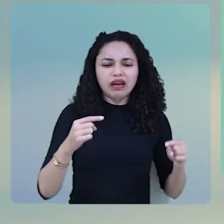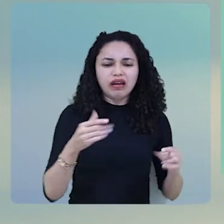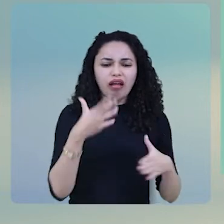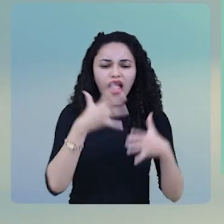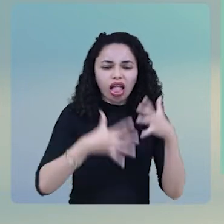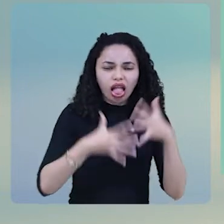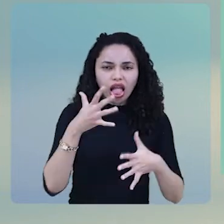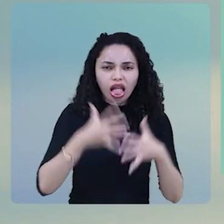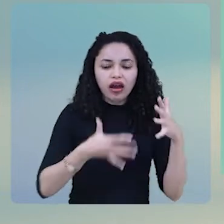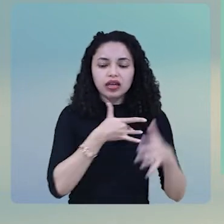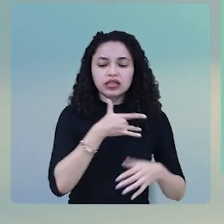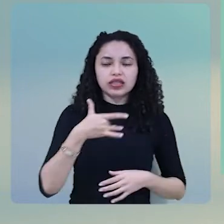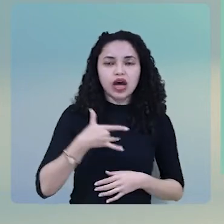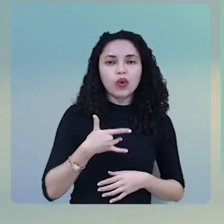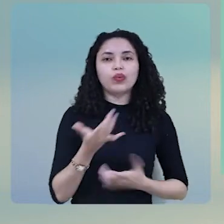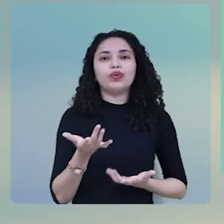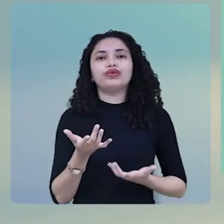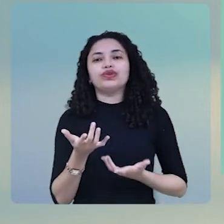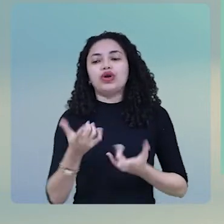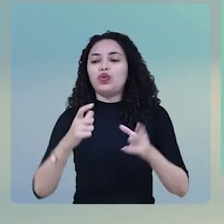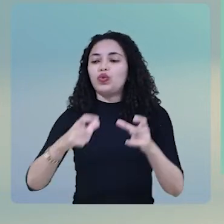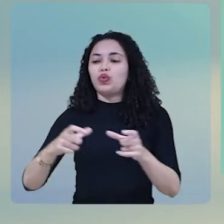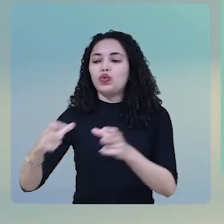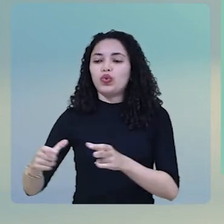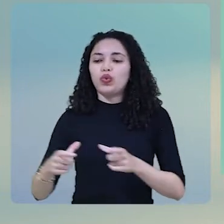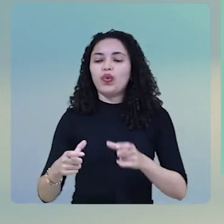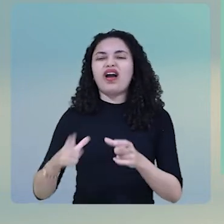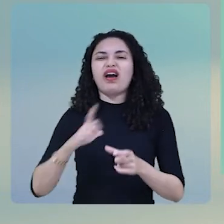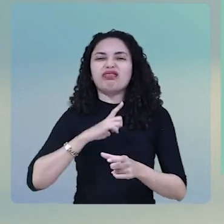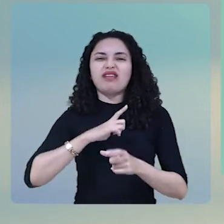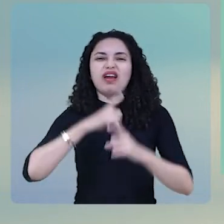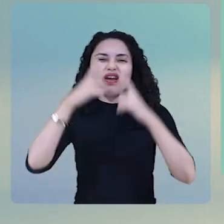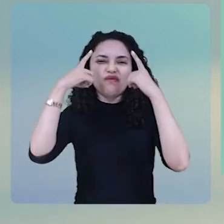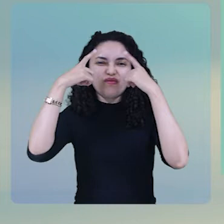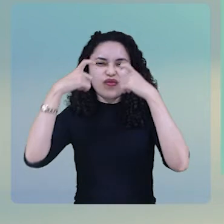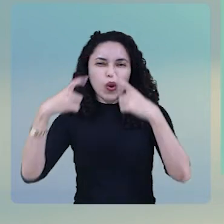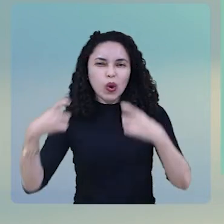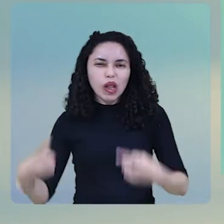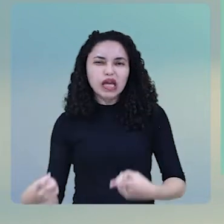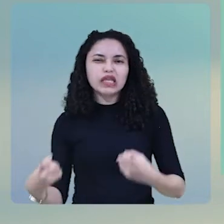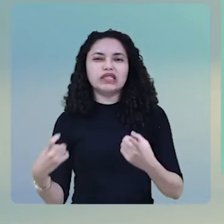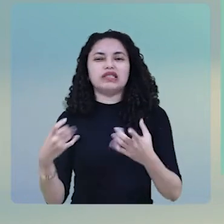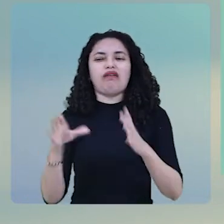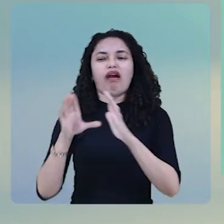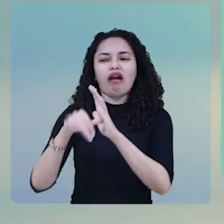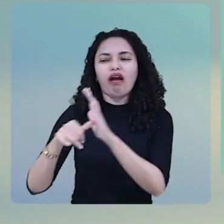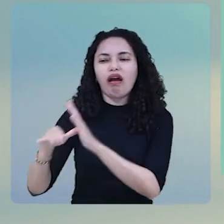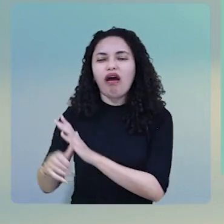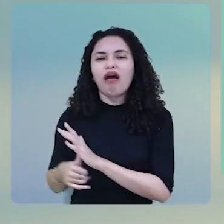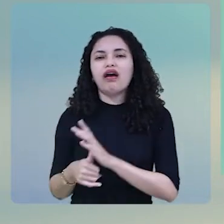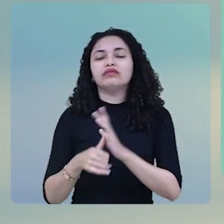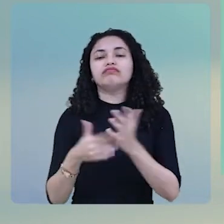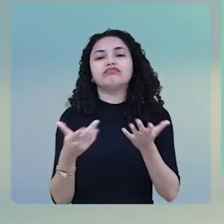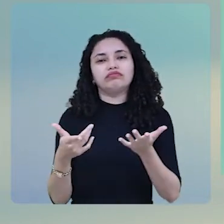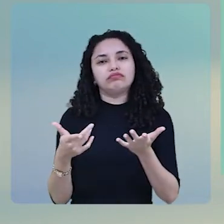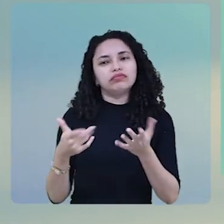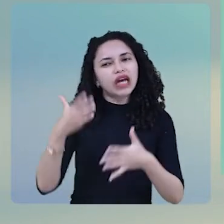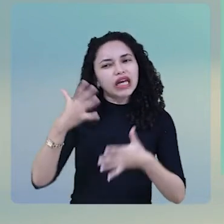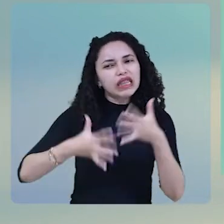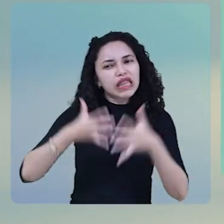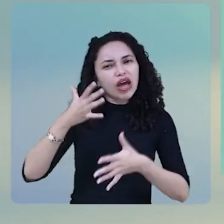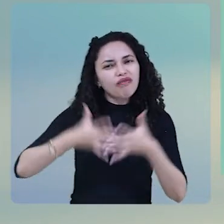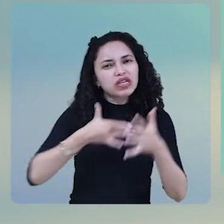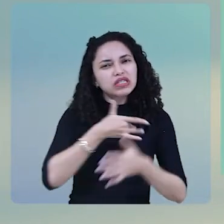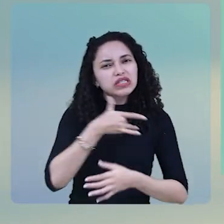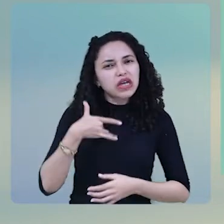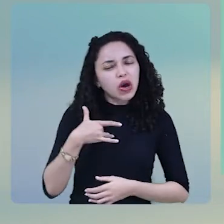muito violento, que tem diversas mortes, diversos assaltos, isso interfere na sua saúde? E se você mora,